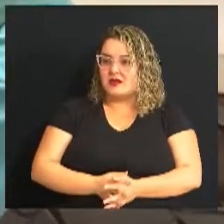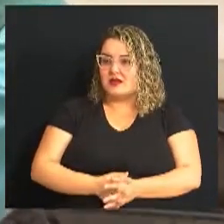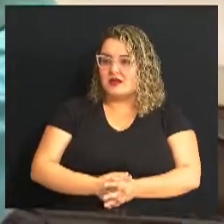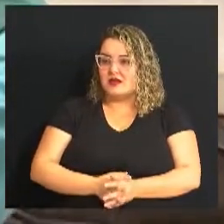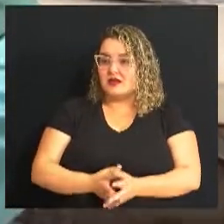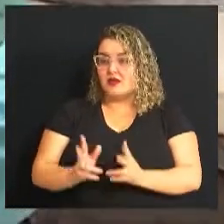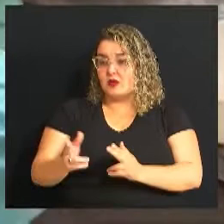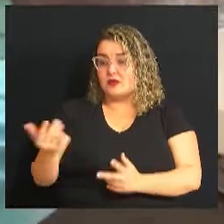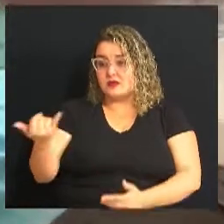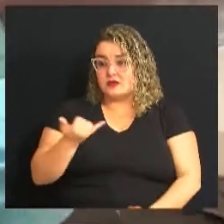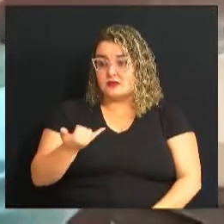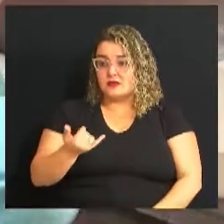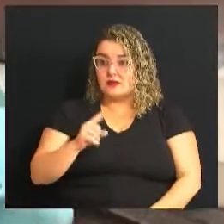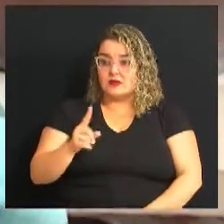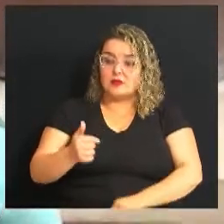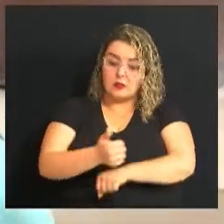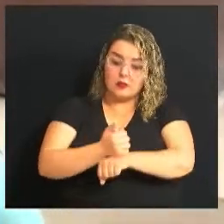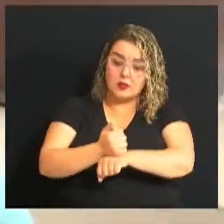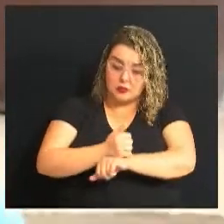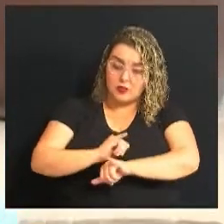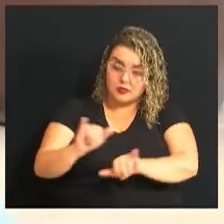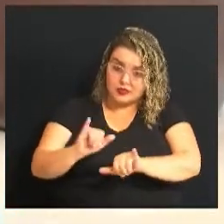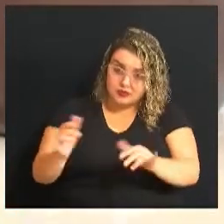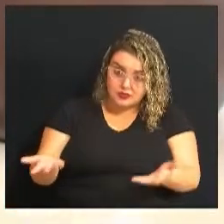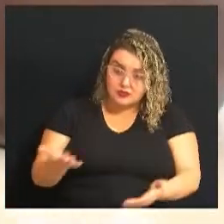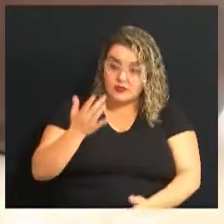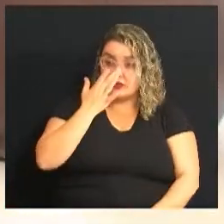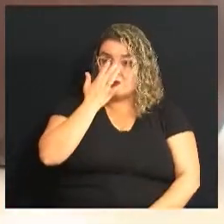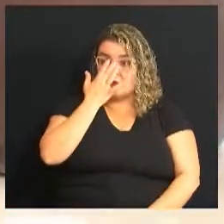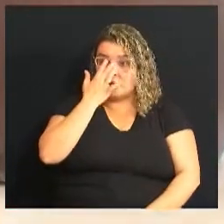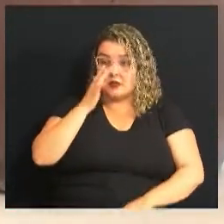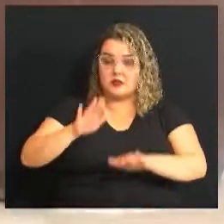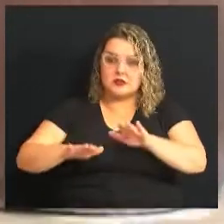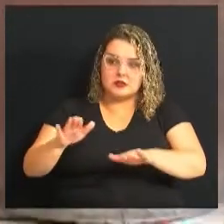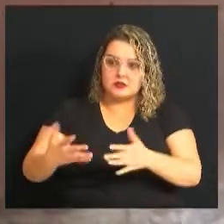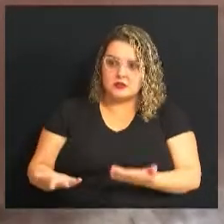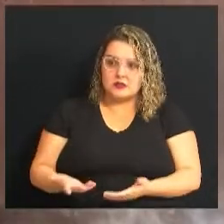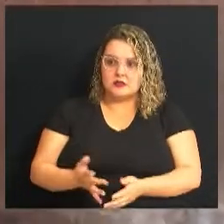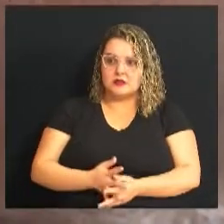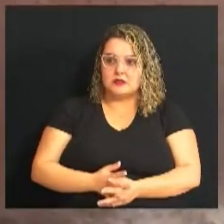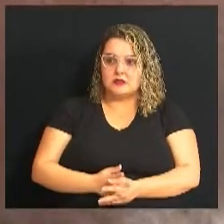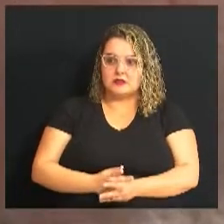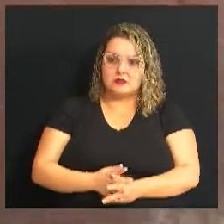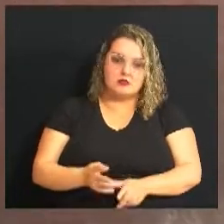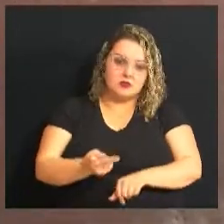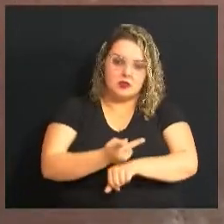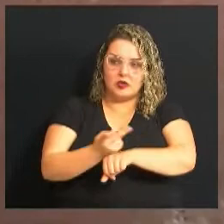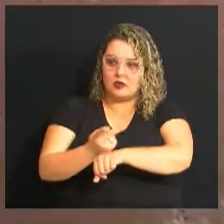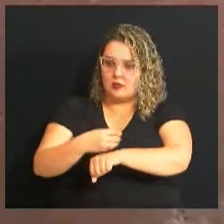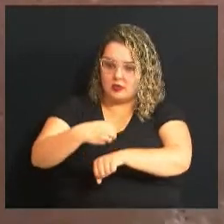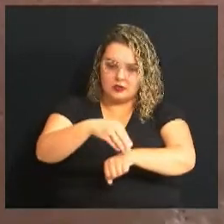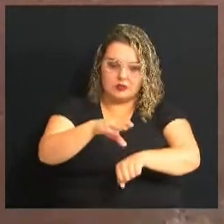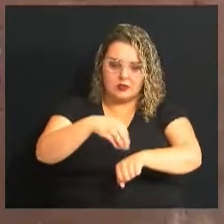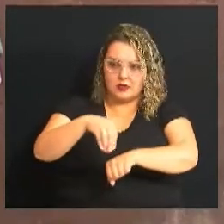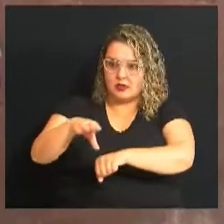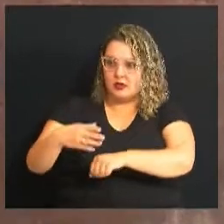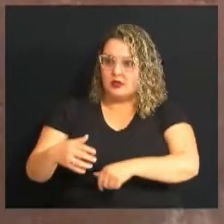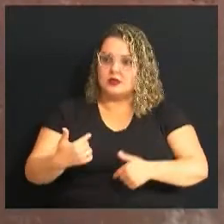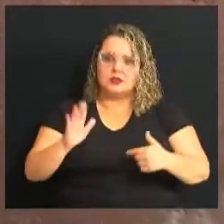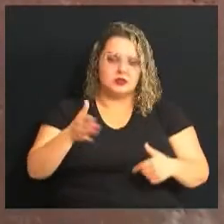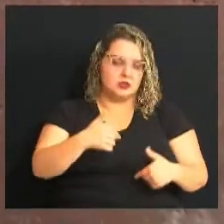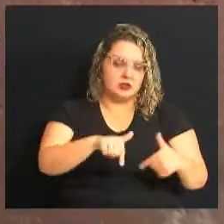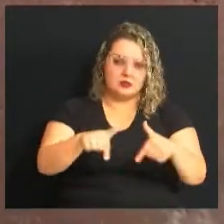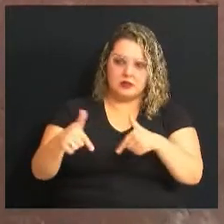não é uma profissão muito divulgada. Às vezes o pessoal acaba procurando, às vezes por indicação de alguém que já trabalha, fala, olha,